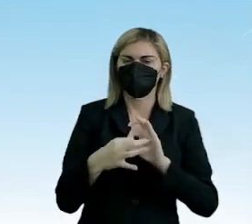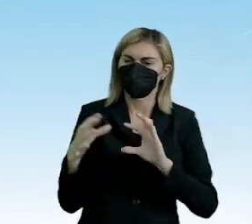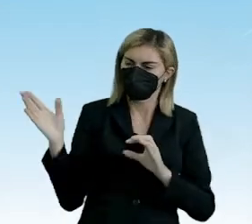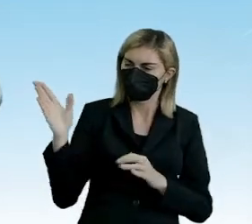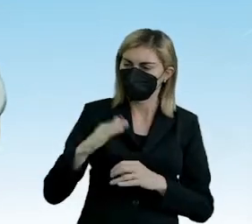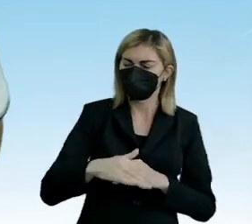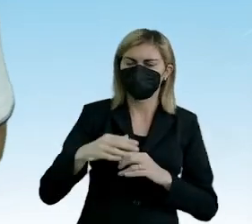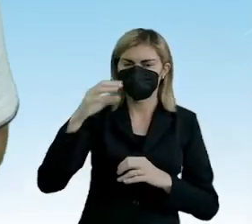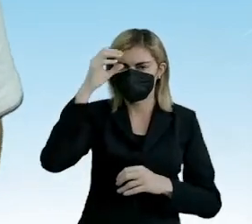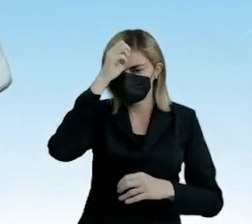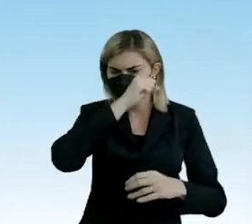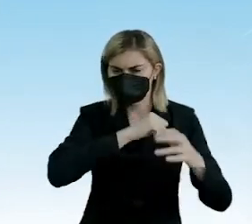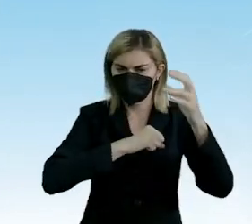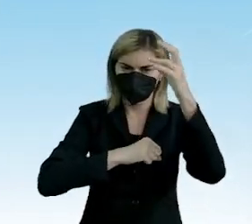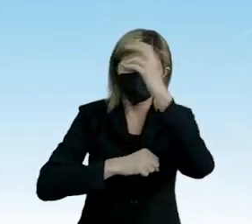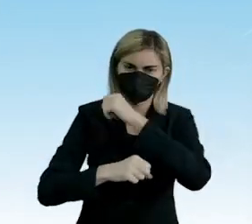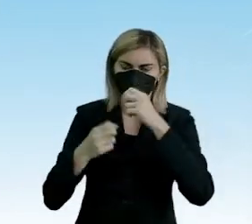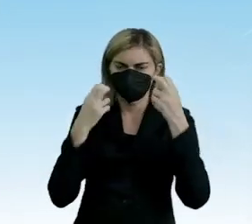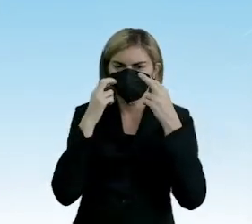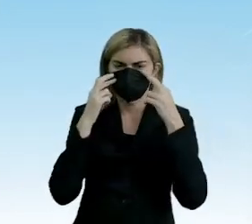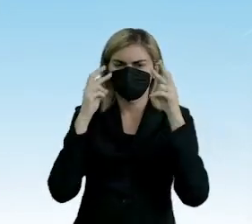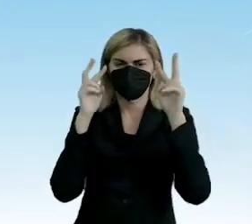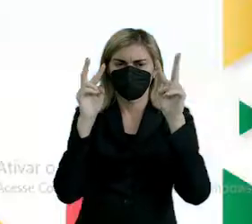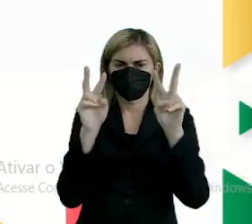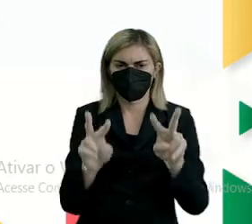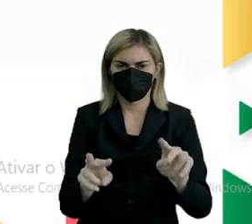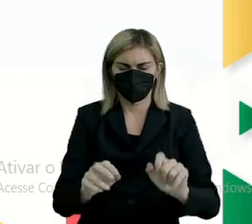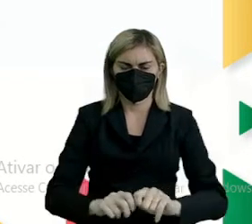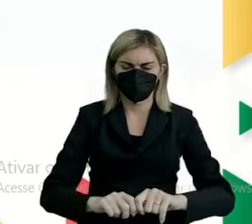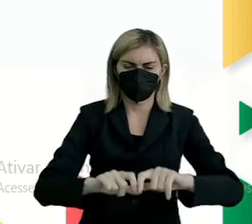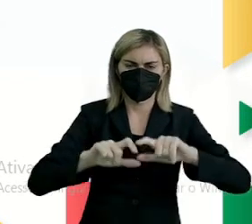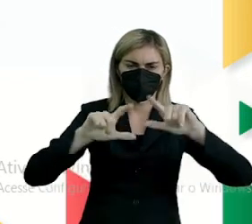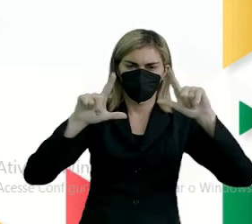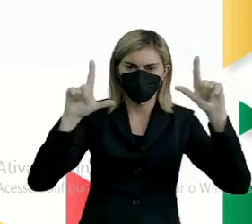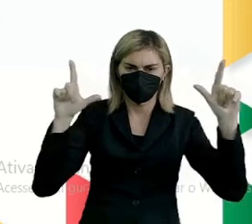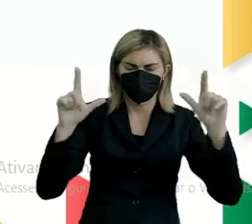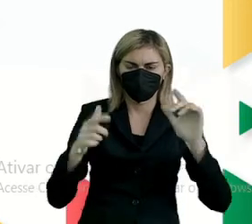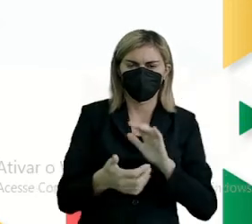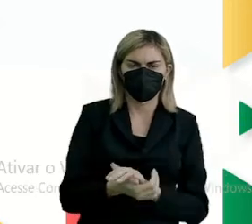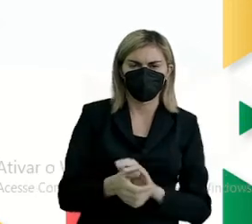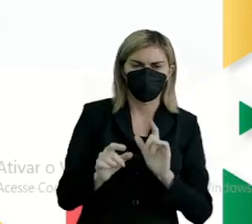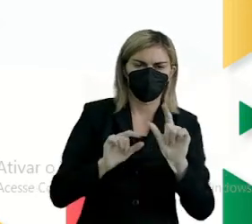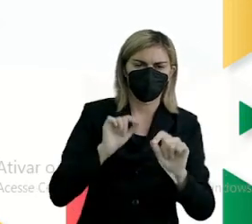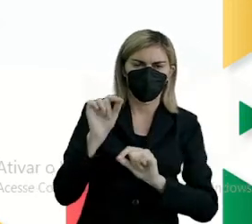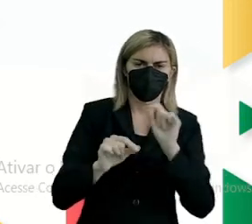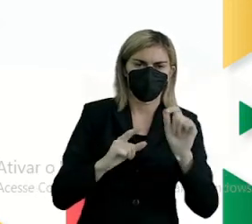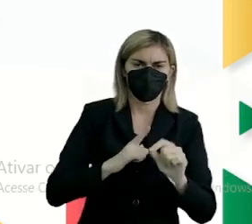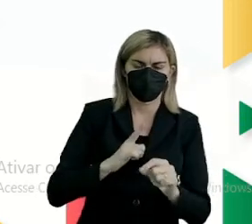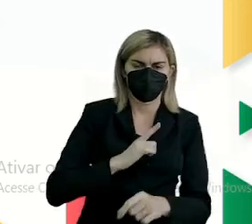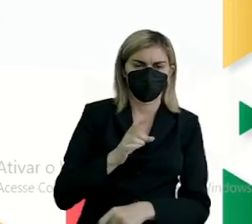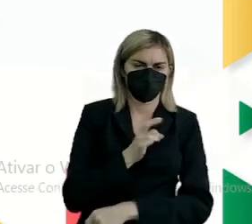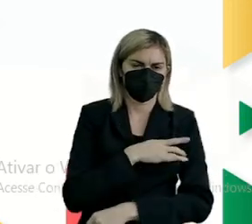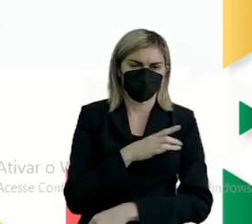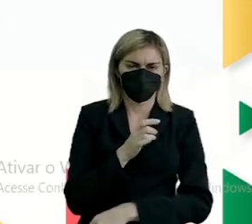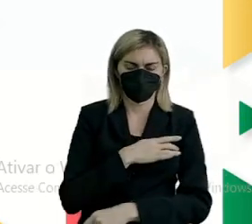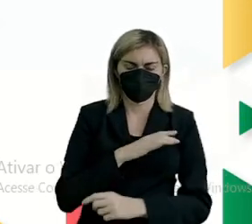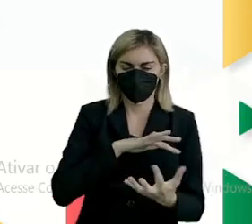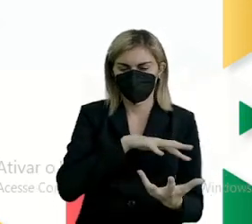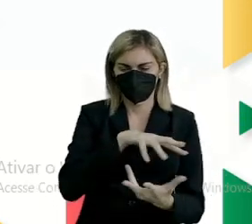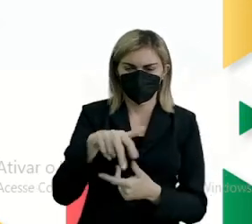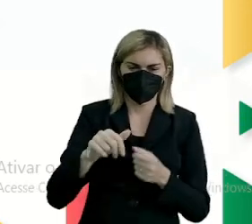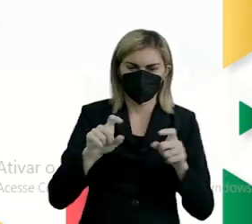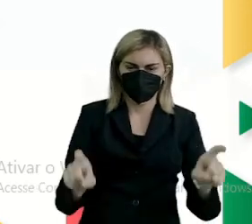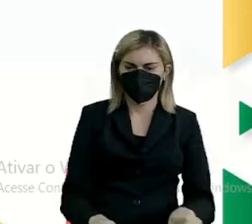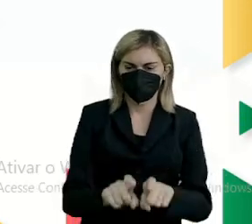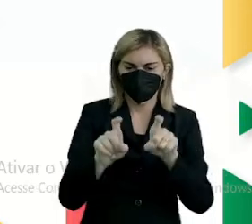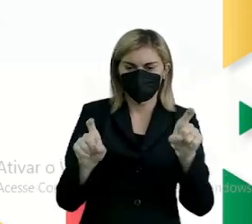vamos aprendendo mais. Olhem aí na tela, outra questão. Quem tem medo do mundo